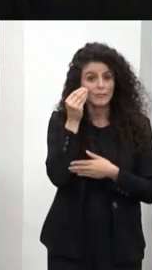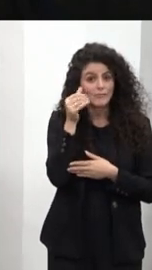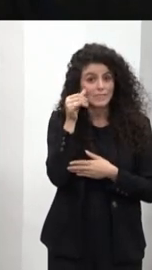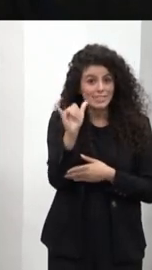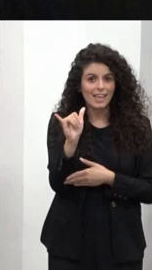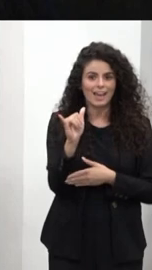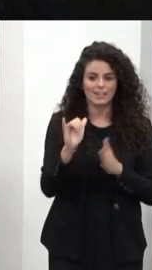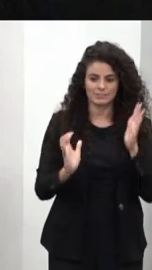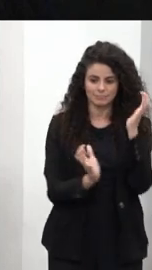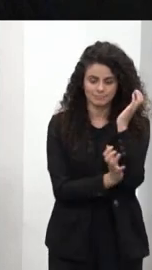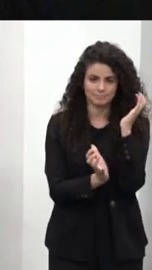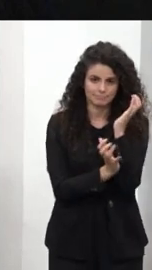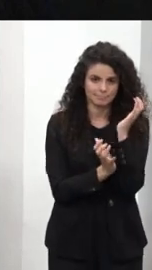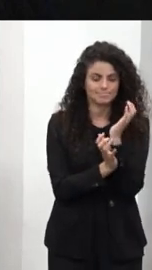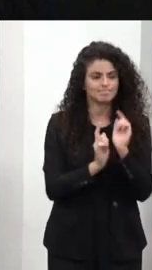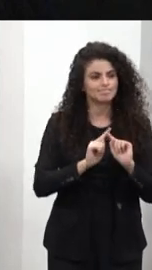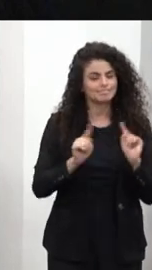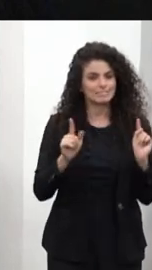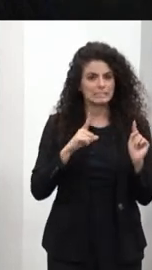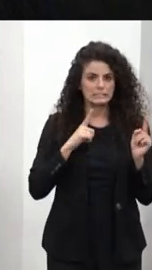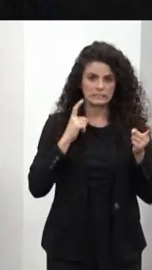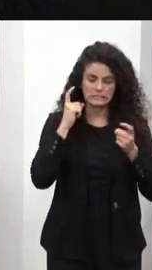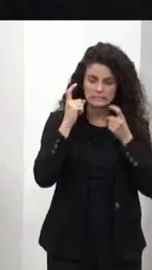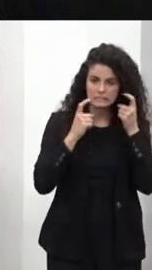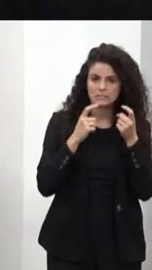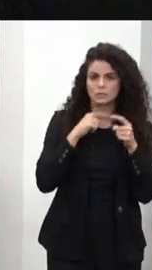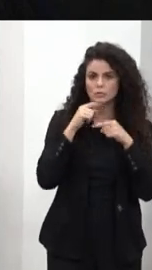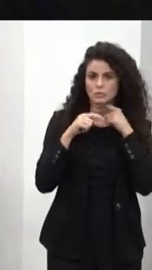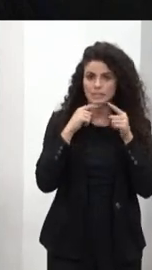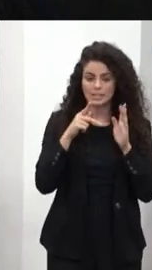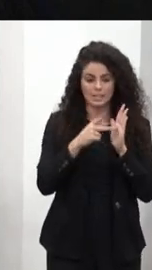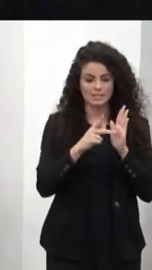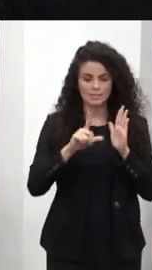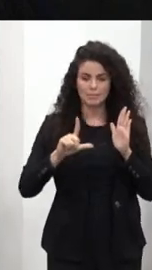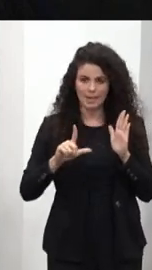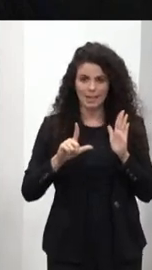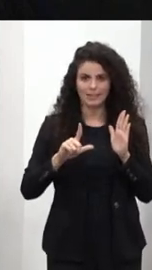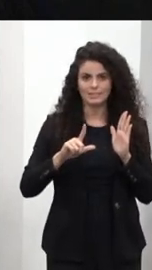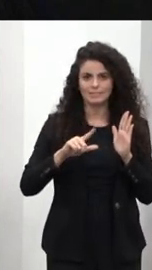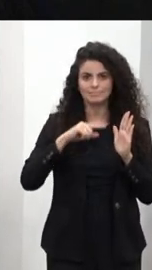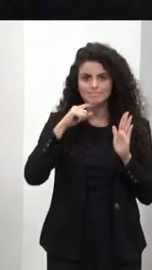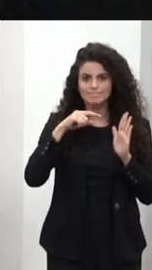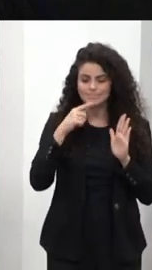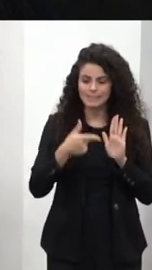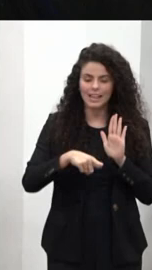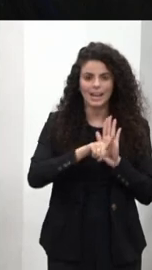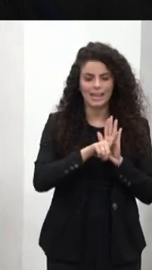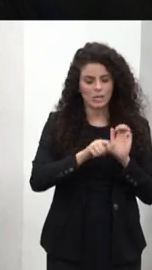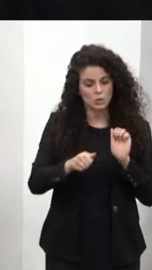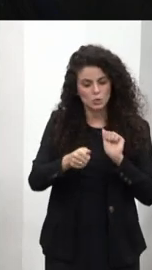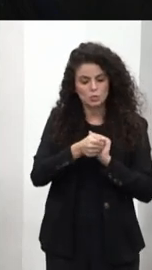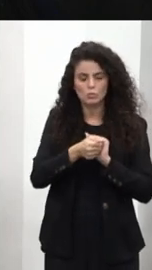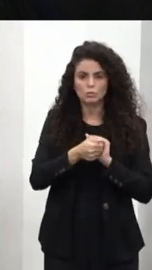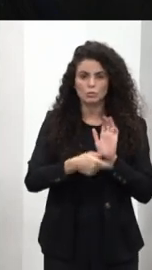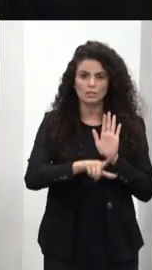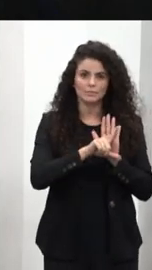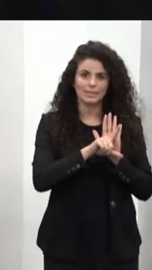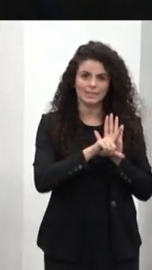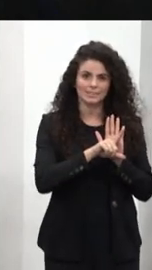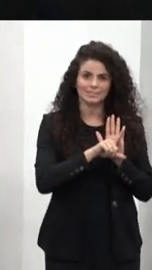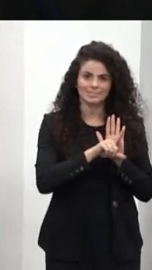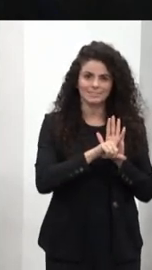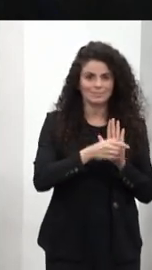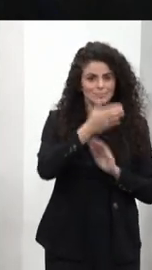eu tenho muito receio de que esse PL não vira e Lei há tempo da Paulo Gustavo e que entre só para Aldir Blanc